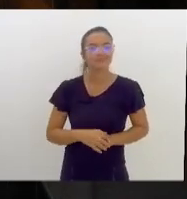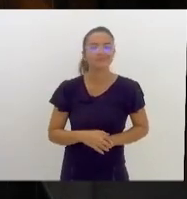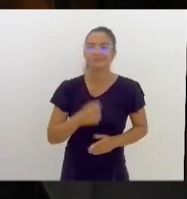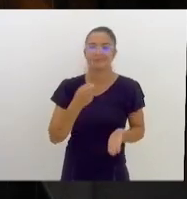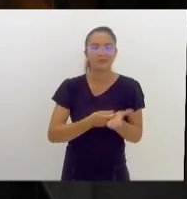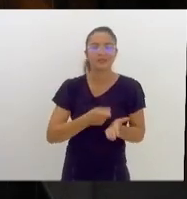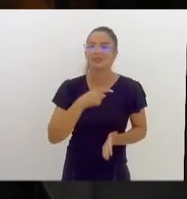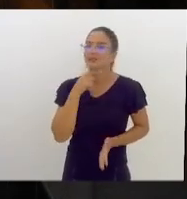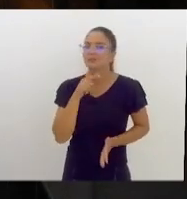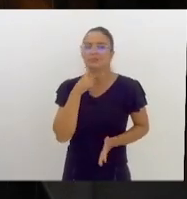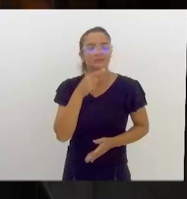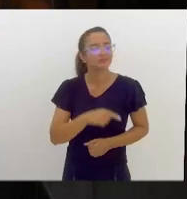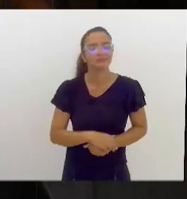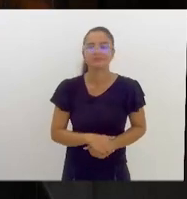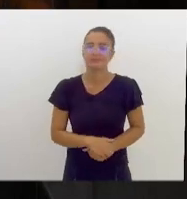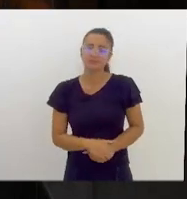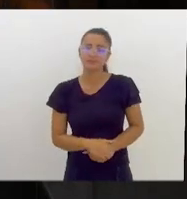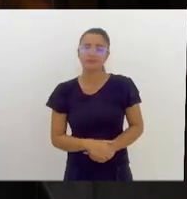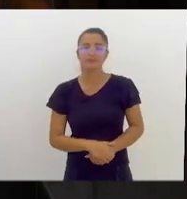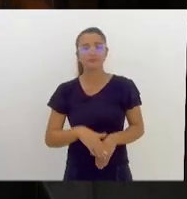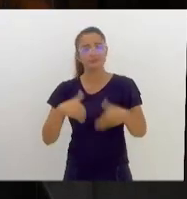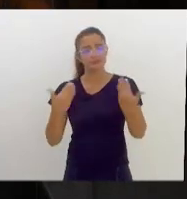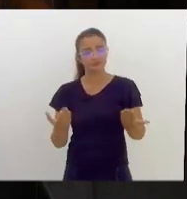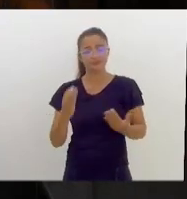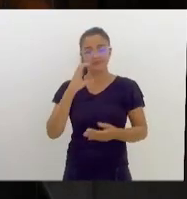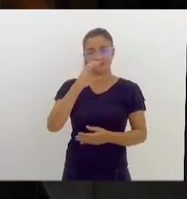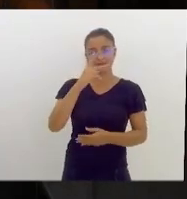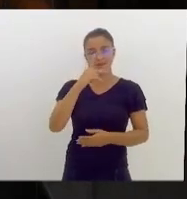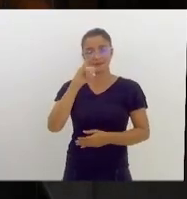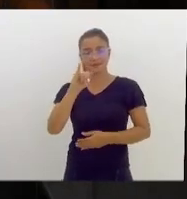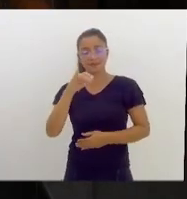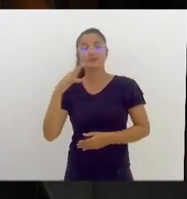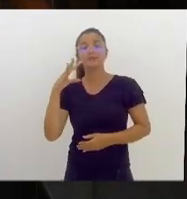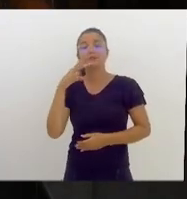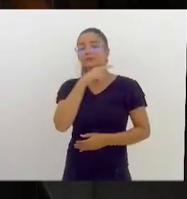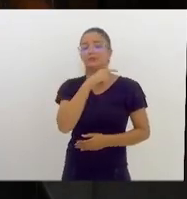pagar. Então, o que a CPI aponta? Primeiro,